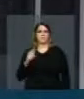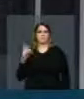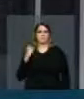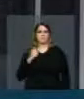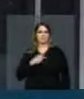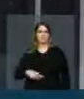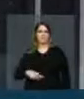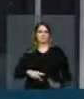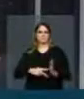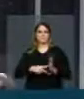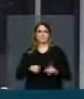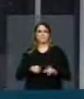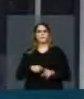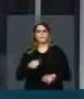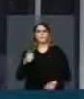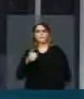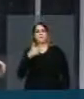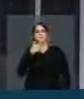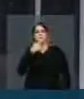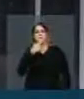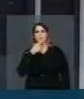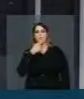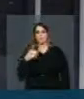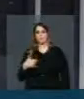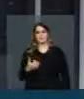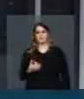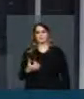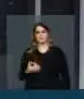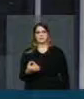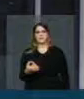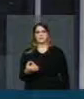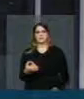primeira aposentadoria do homem aos 60 anos.